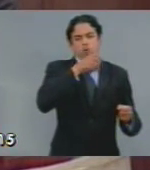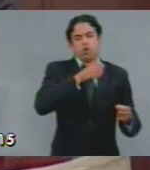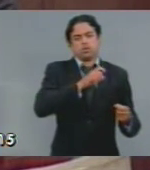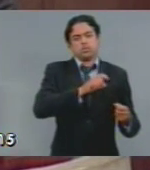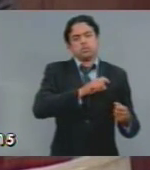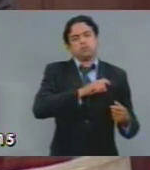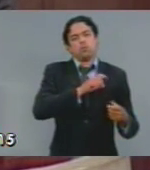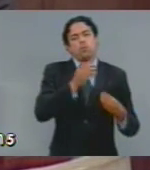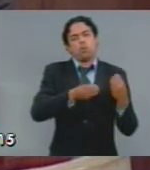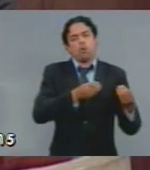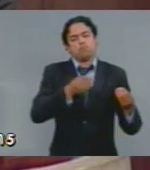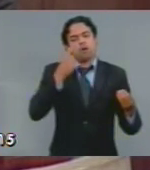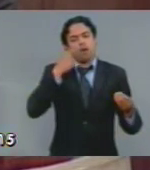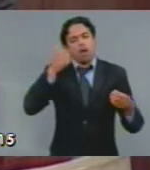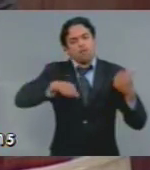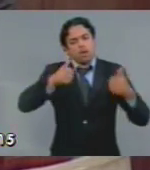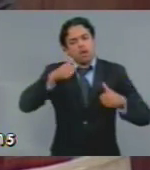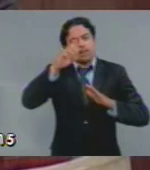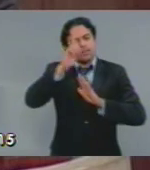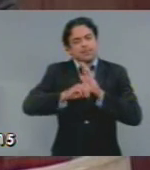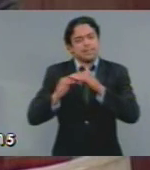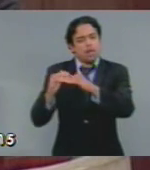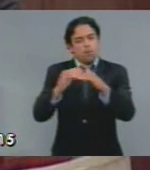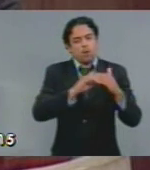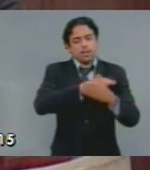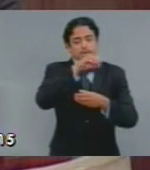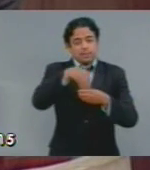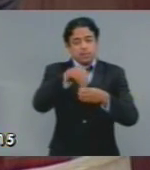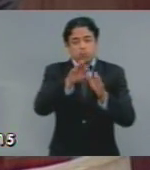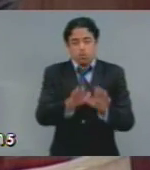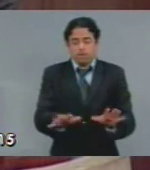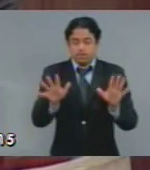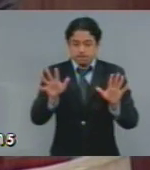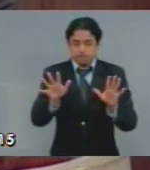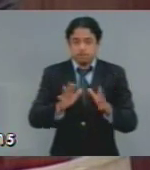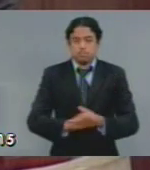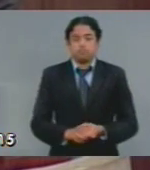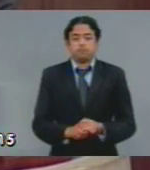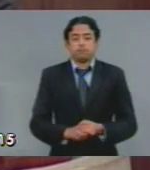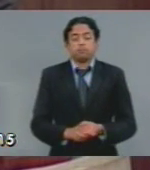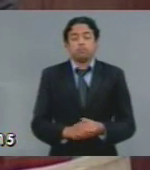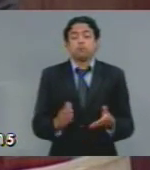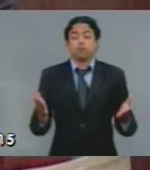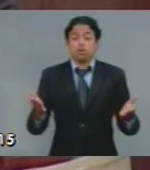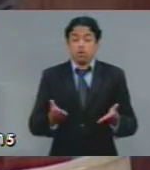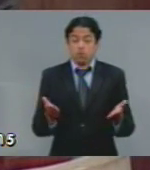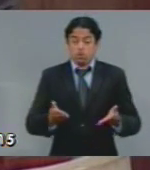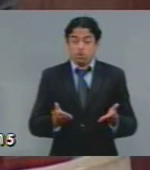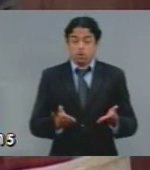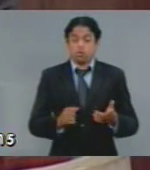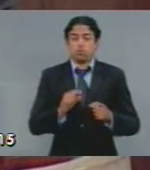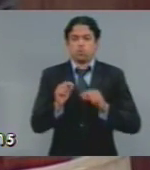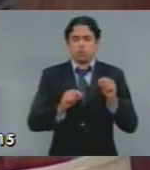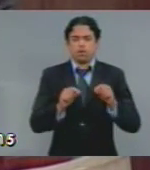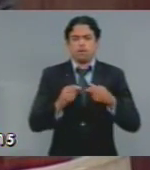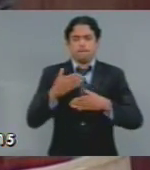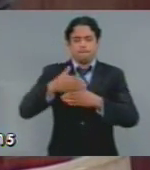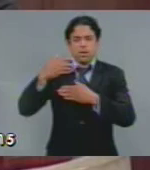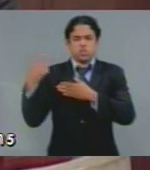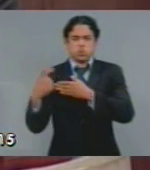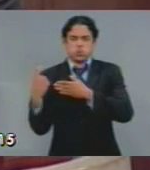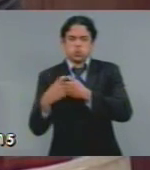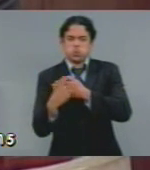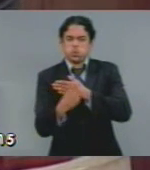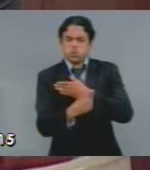as dificuldades da democracia na UFC. Agora, as reações apavoradas, com pichação de paredes,